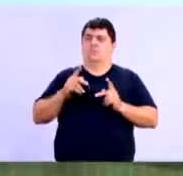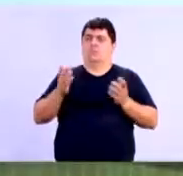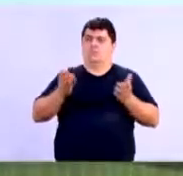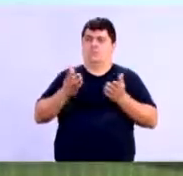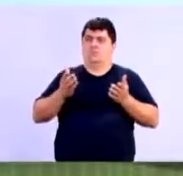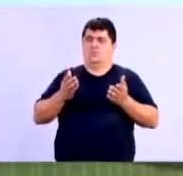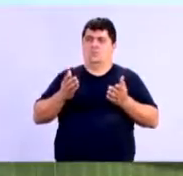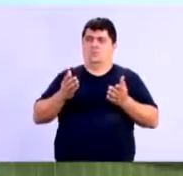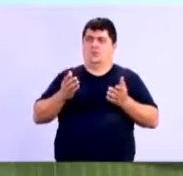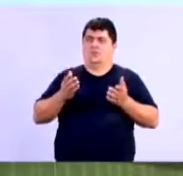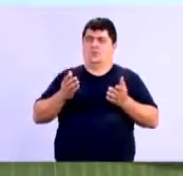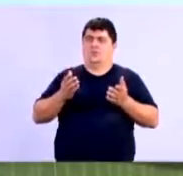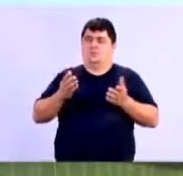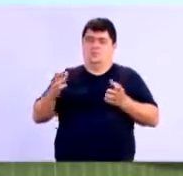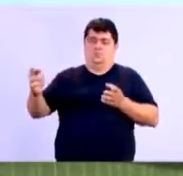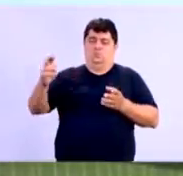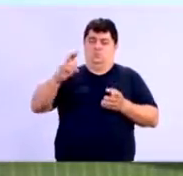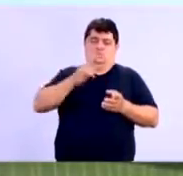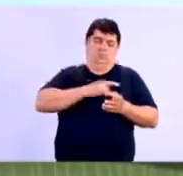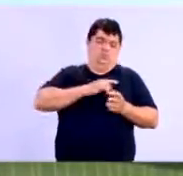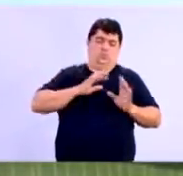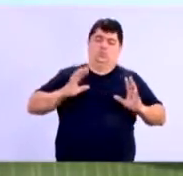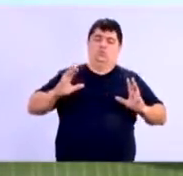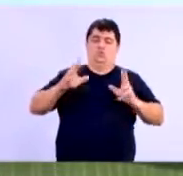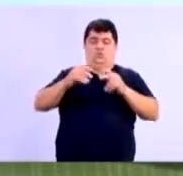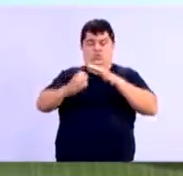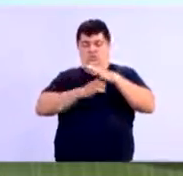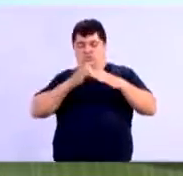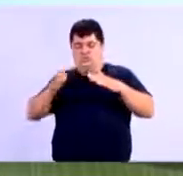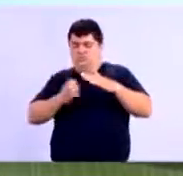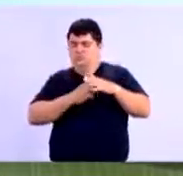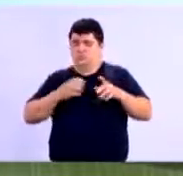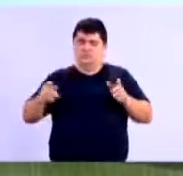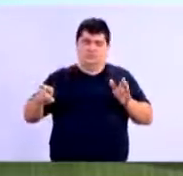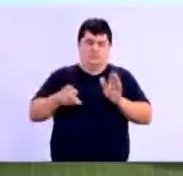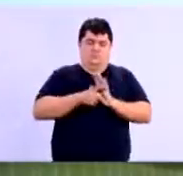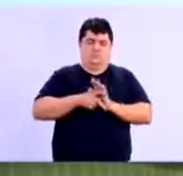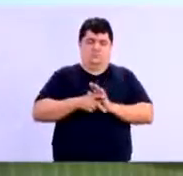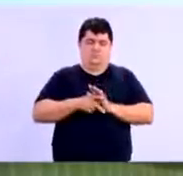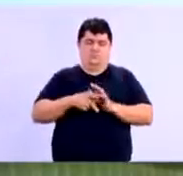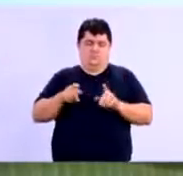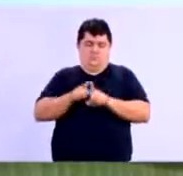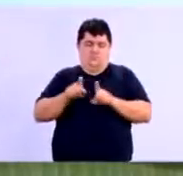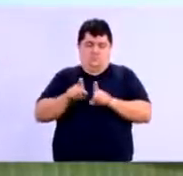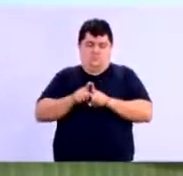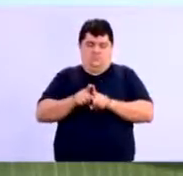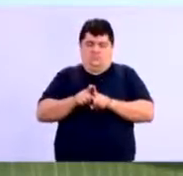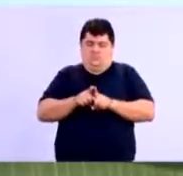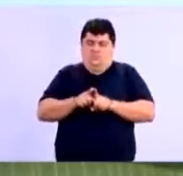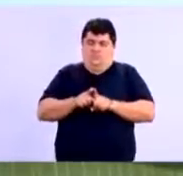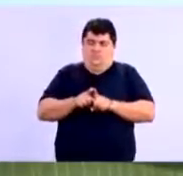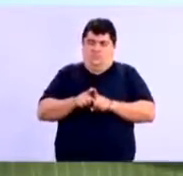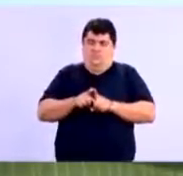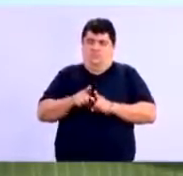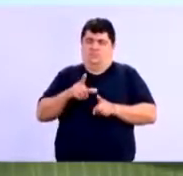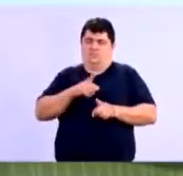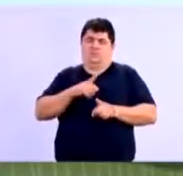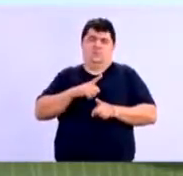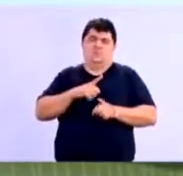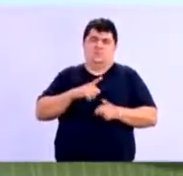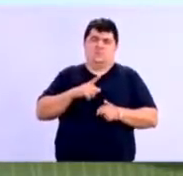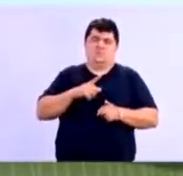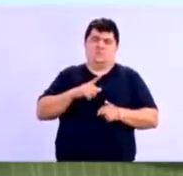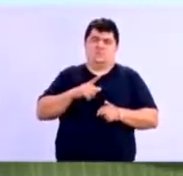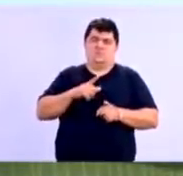coisas. Focar em retorno de tudo que eu tenho da empresa, todos os bens e direitos investidos, e vou focar naquilo que desses bens, o quanto